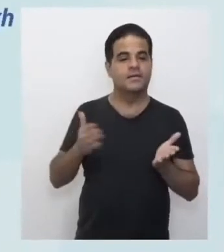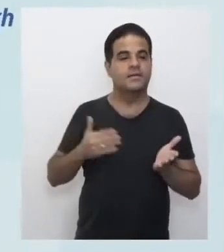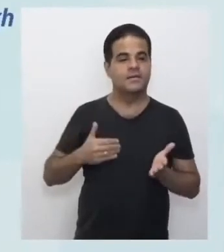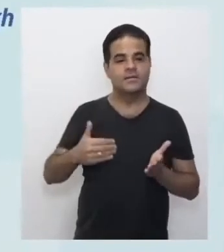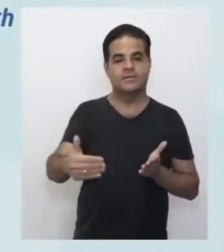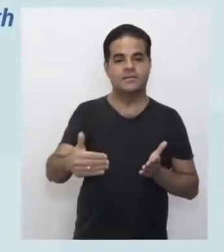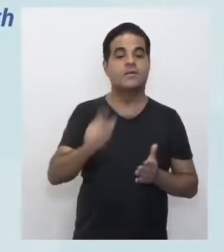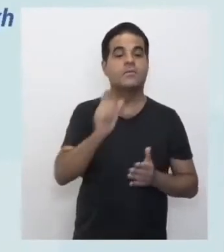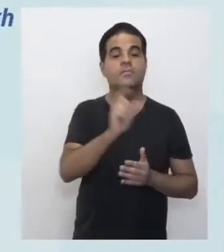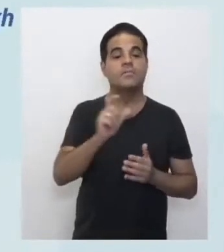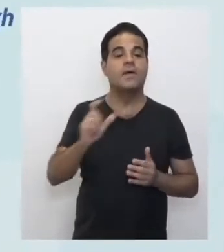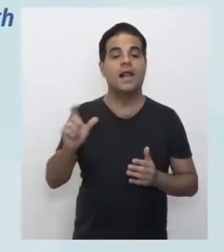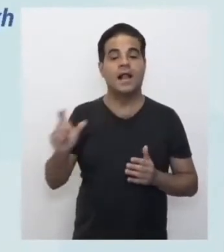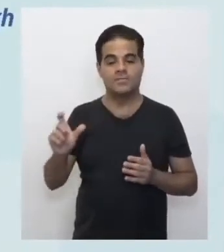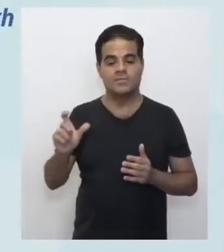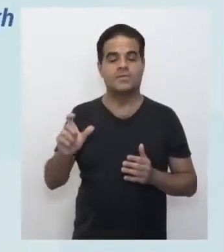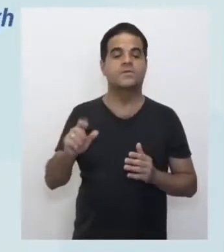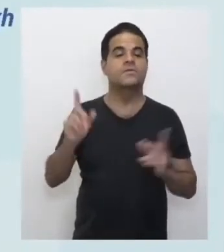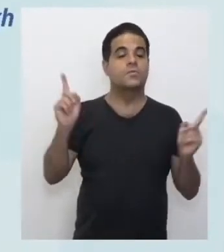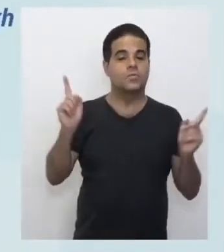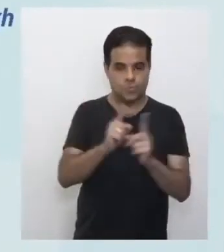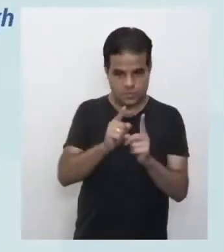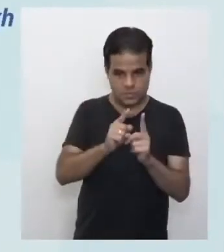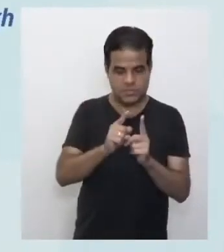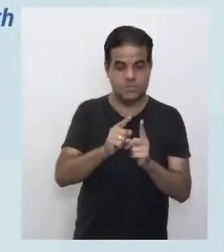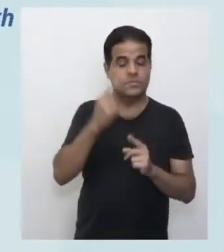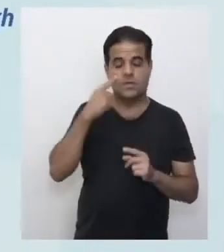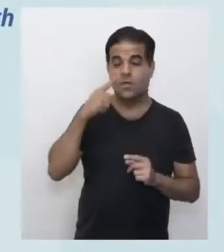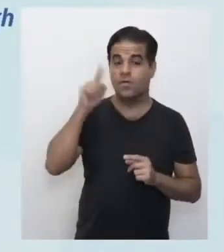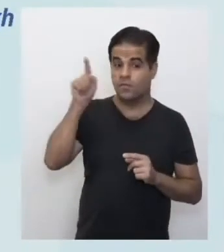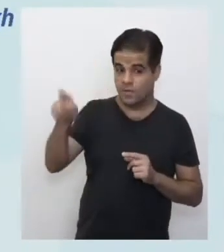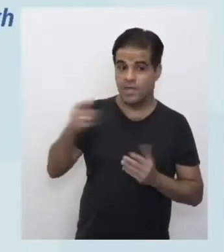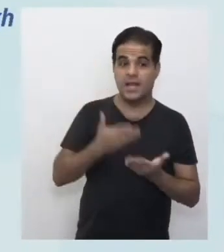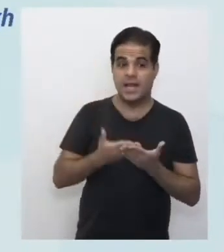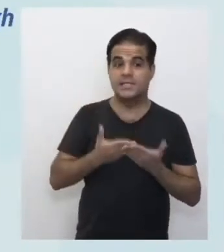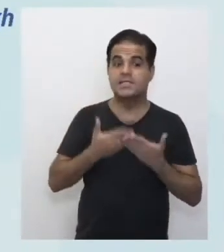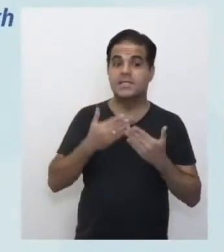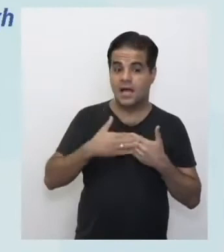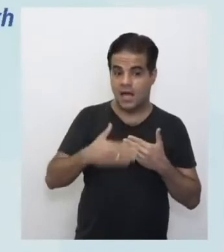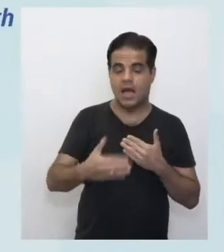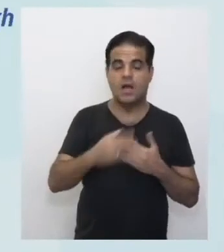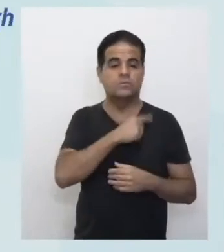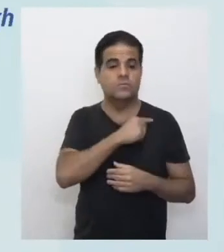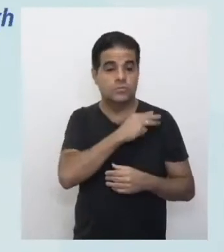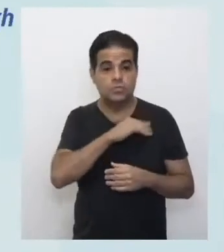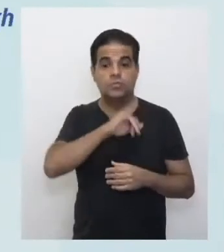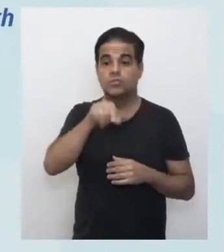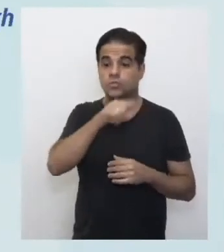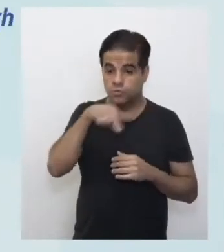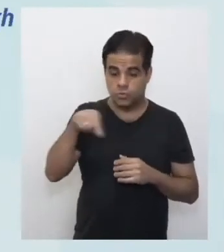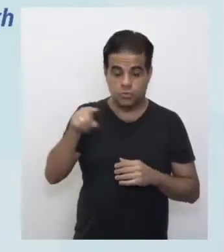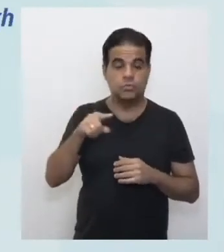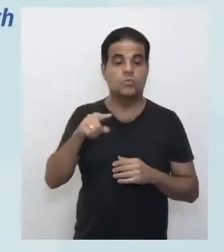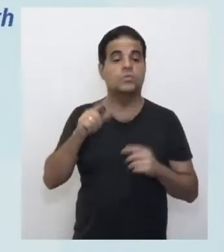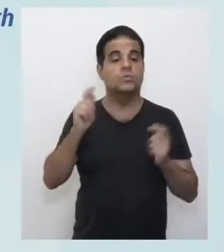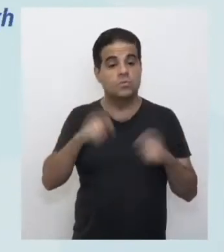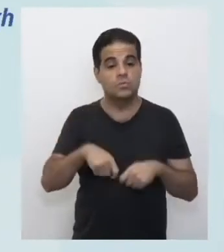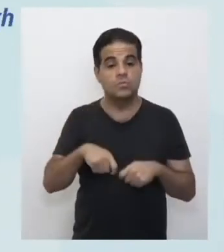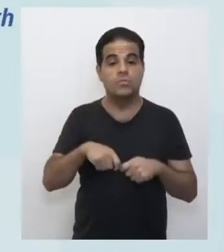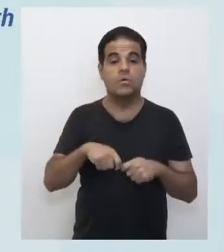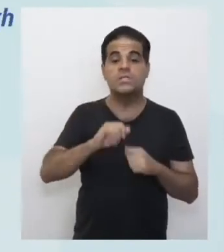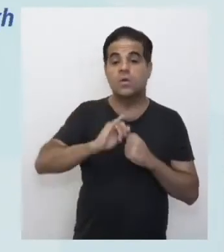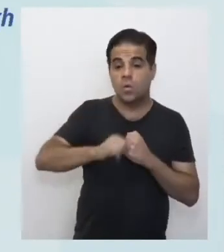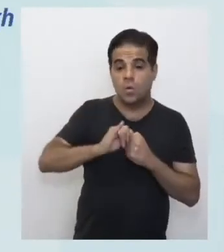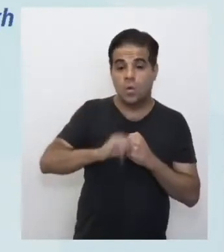Porque são palavras históricas, tem palavras curtas, né? Vocês vão ver aí nas aulas do médico com o João que short story, só short story pode ser conto,